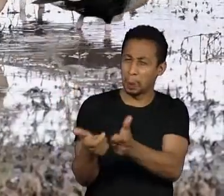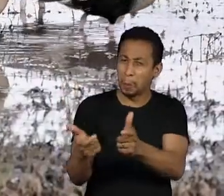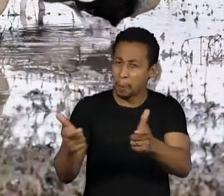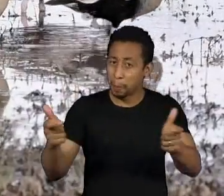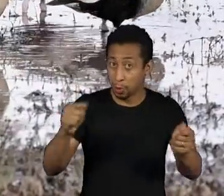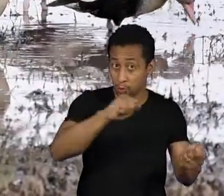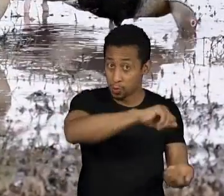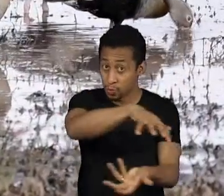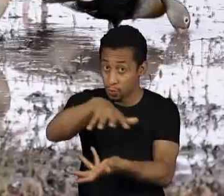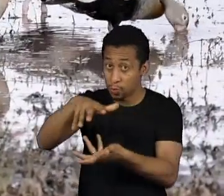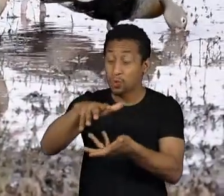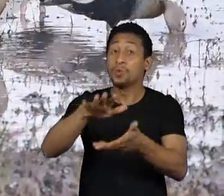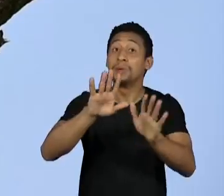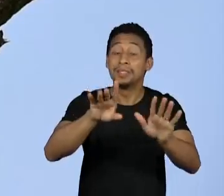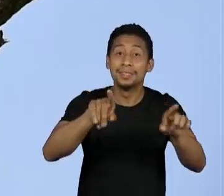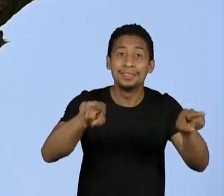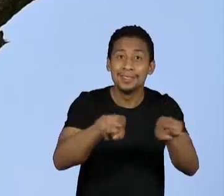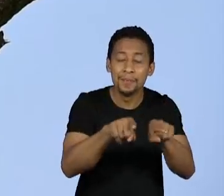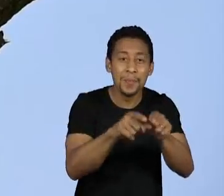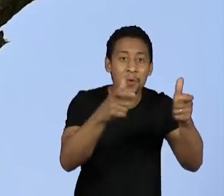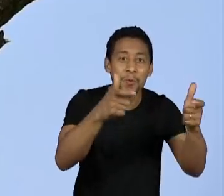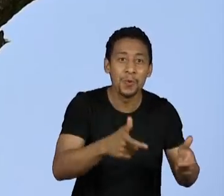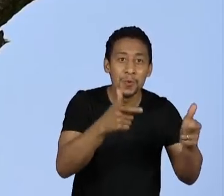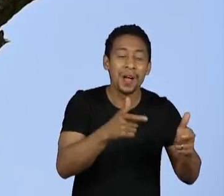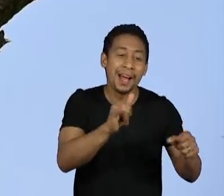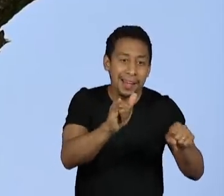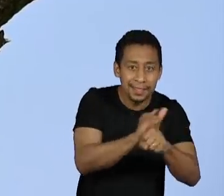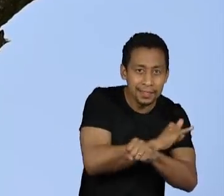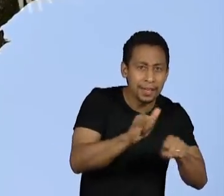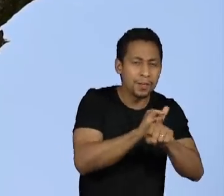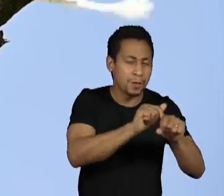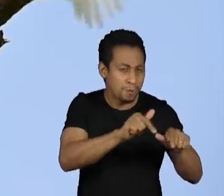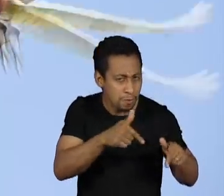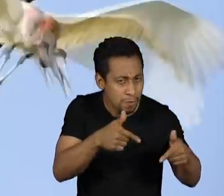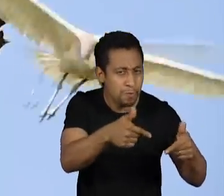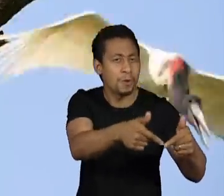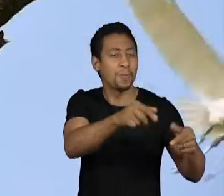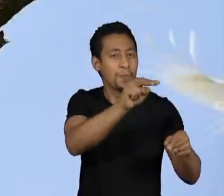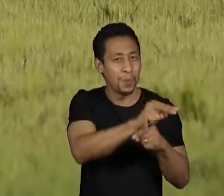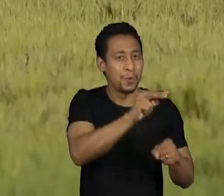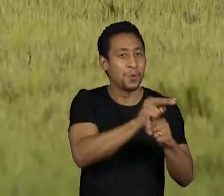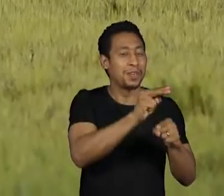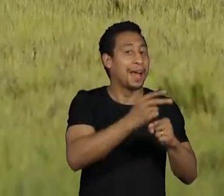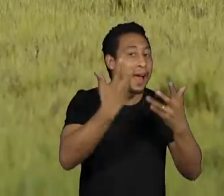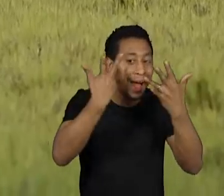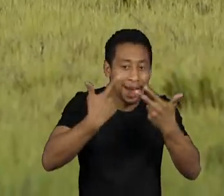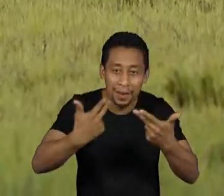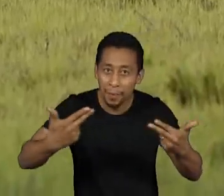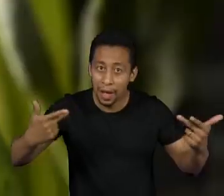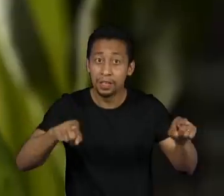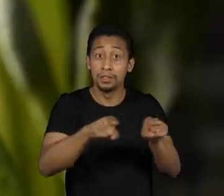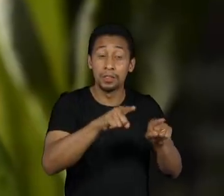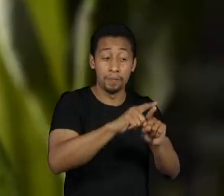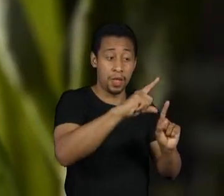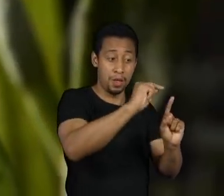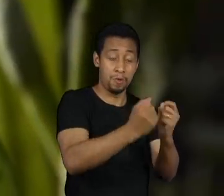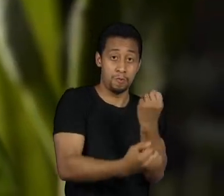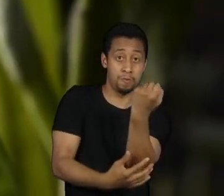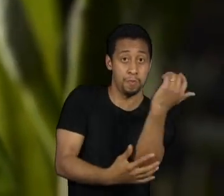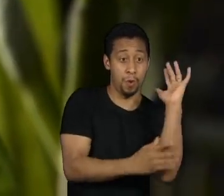também um lugar estratégico para ações de conservação da fauna e da flora.